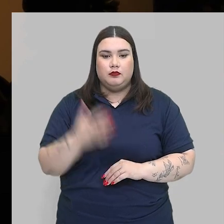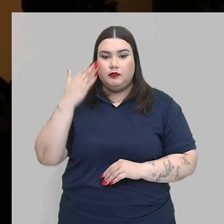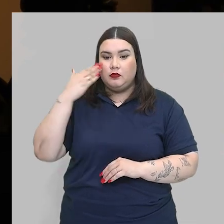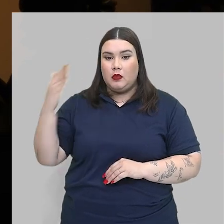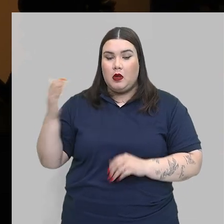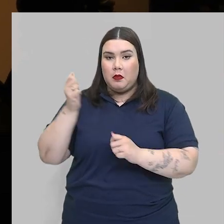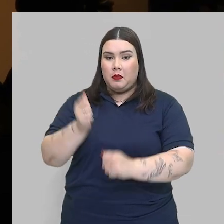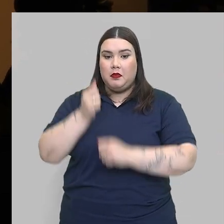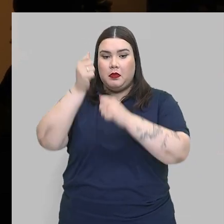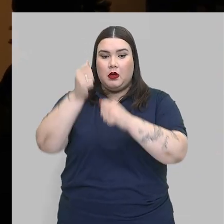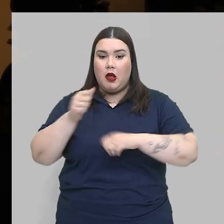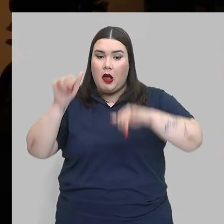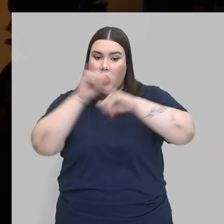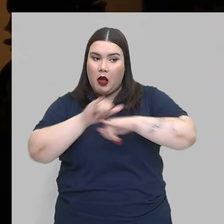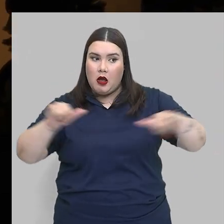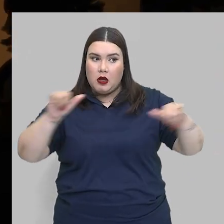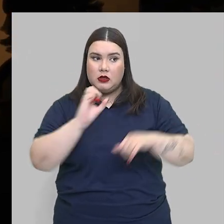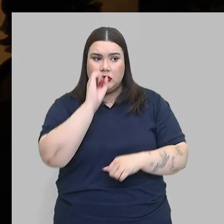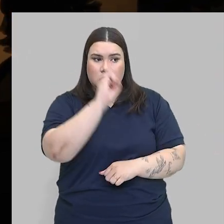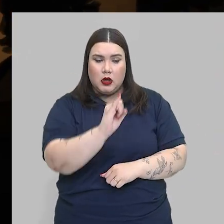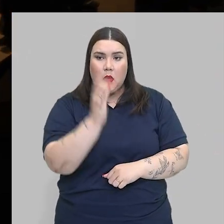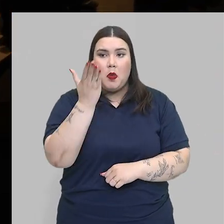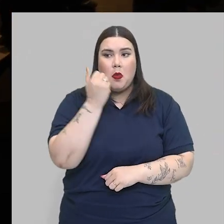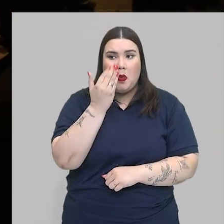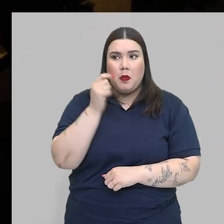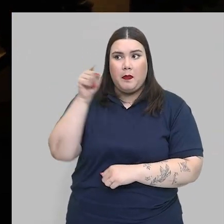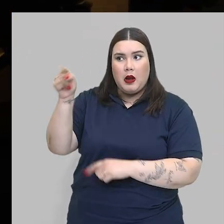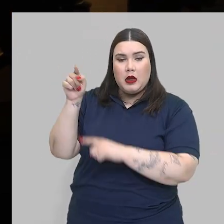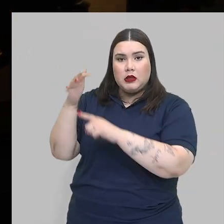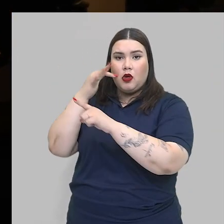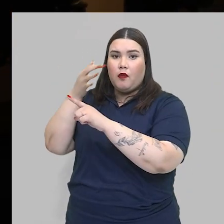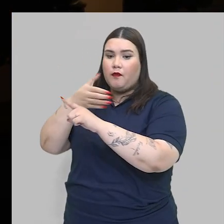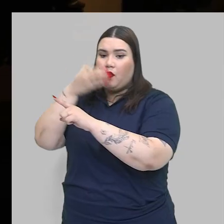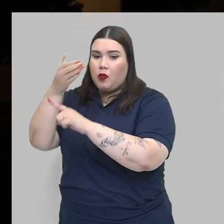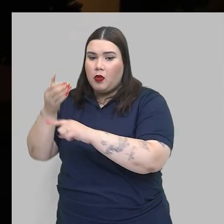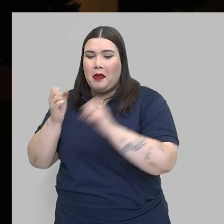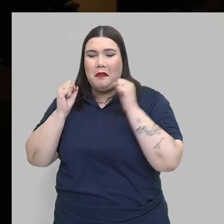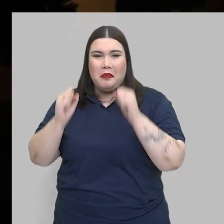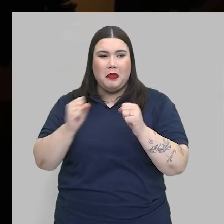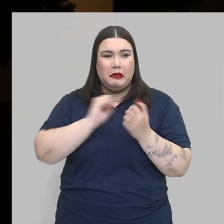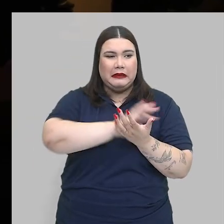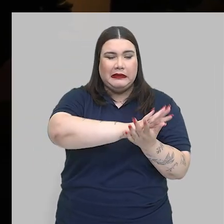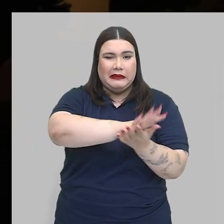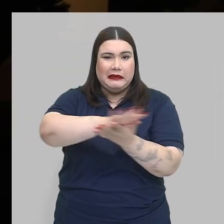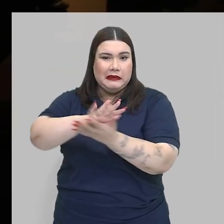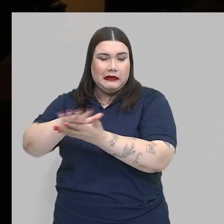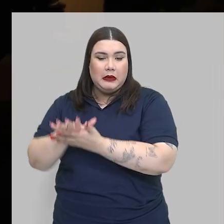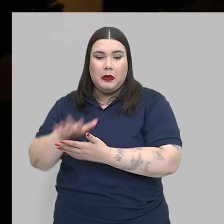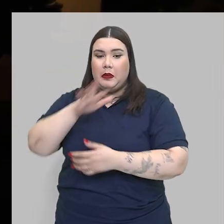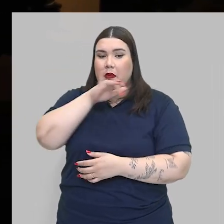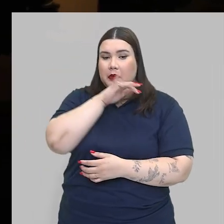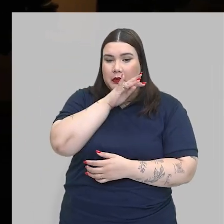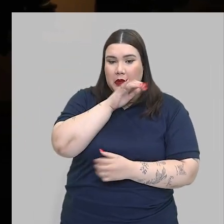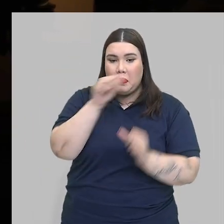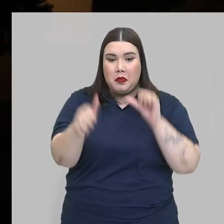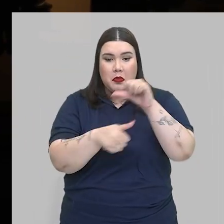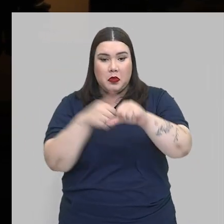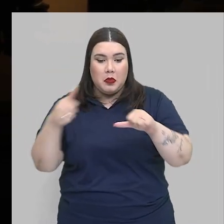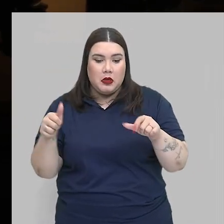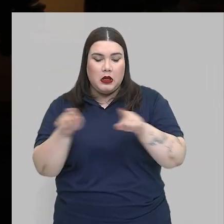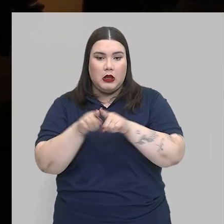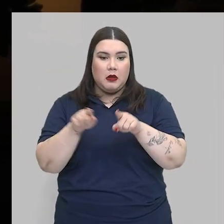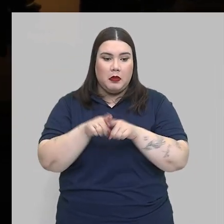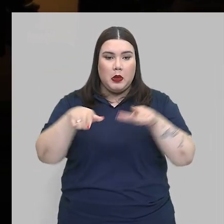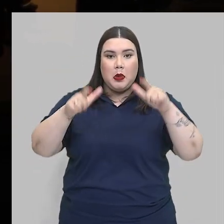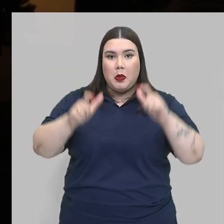Os pajés avisaram: comer os frutos sagrados traria terríveis desgraças, alterando até mesmo